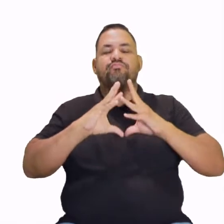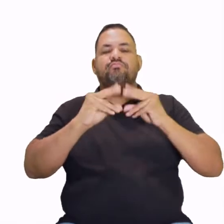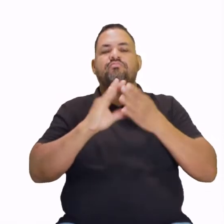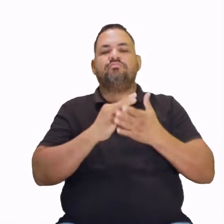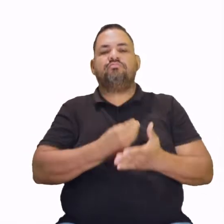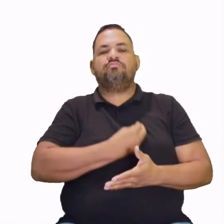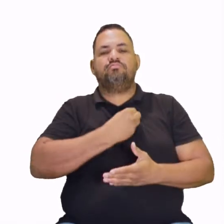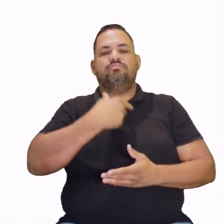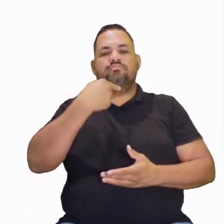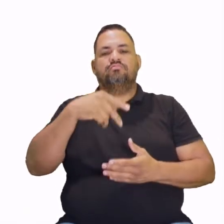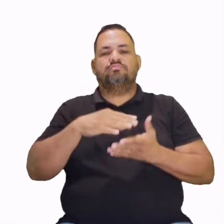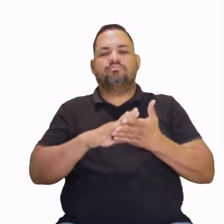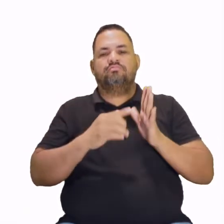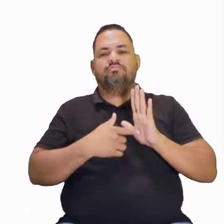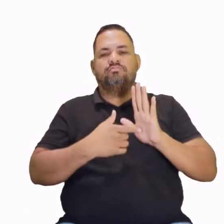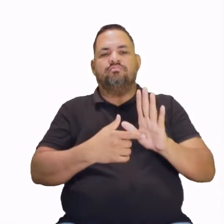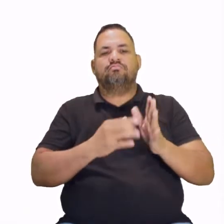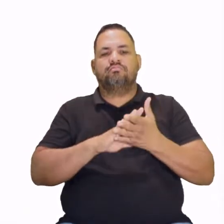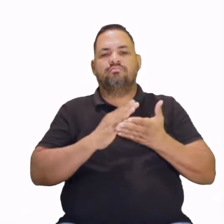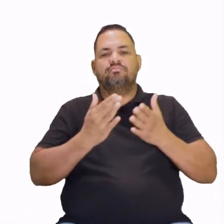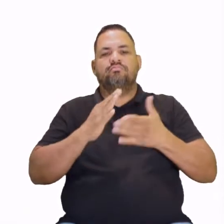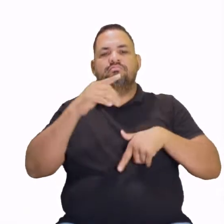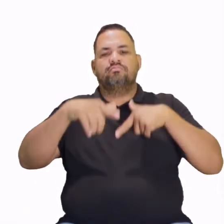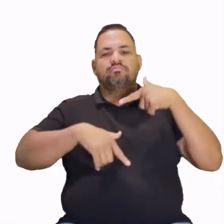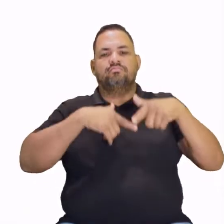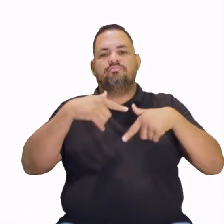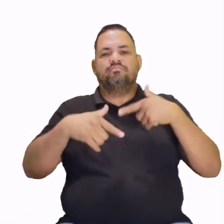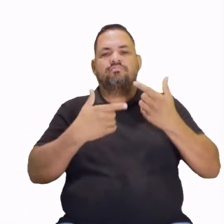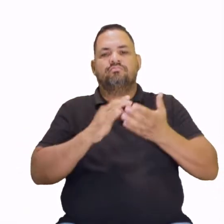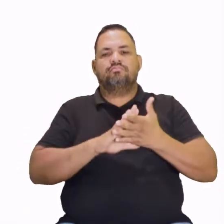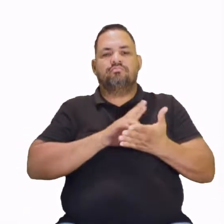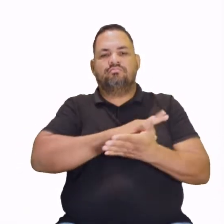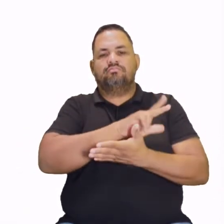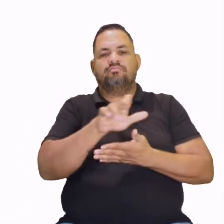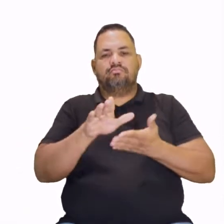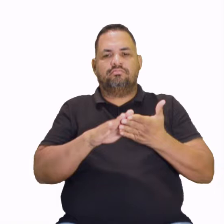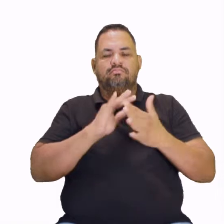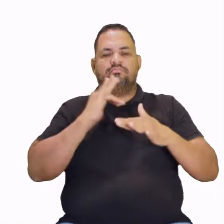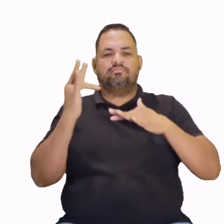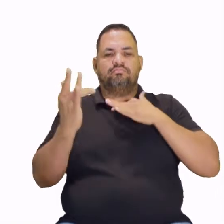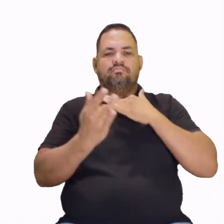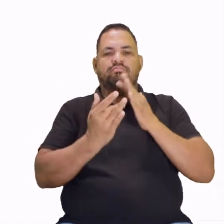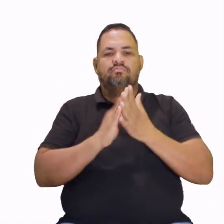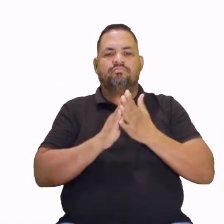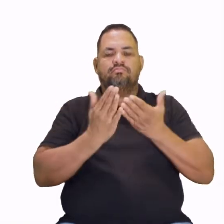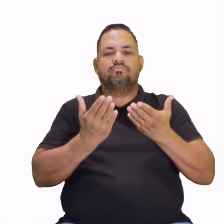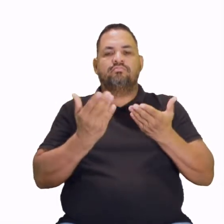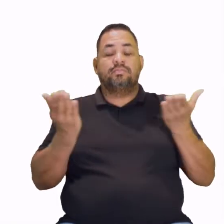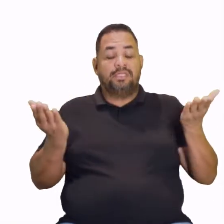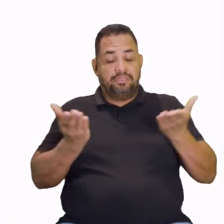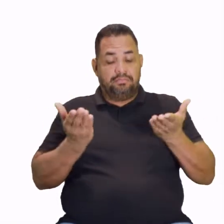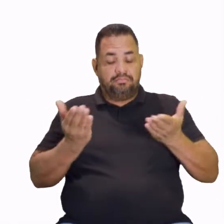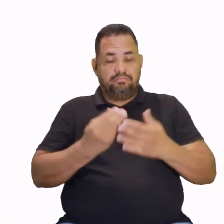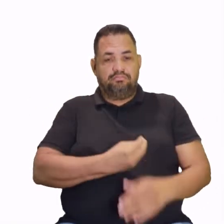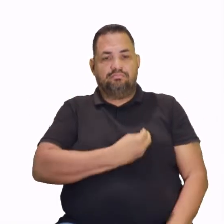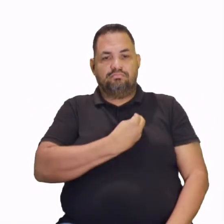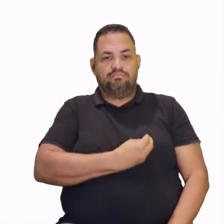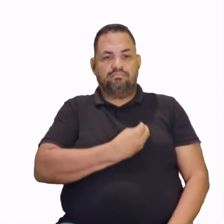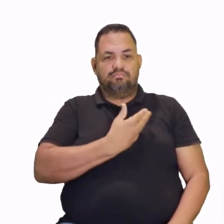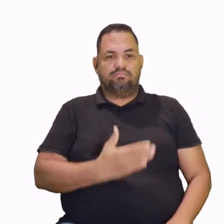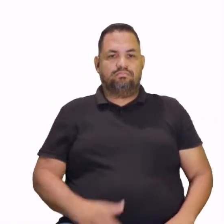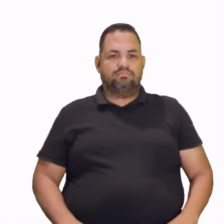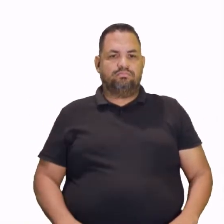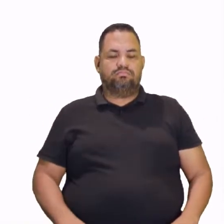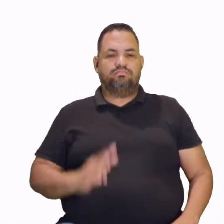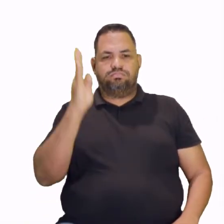nos discursos, na apresentação dos trabalhos veiculados nas diferentes mídias daquele momento, né, do mundo, né, e do